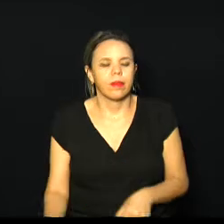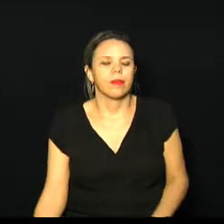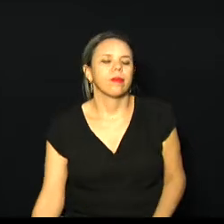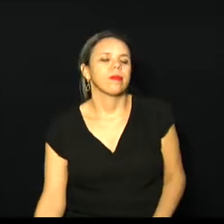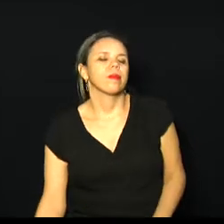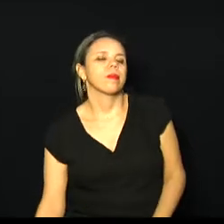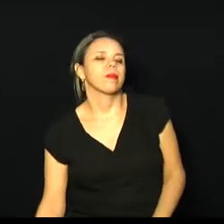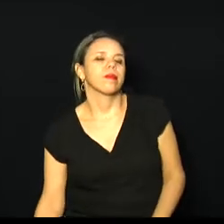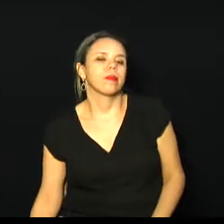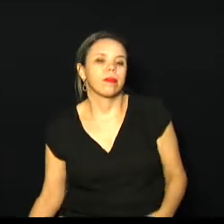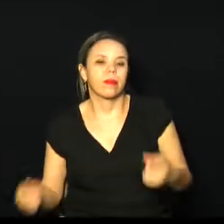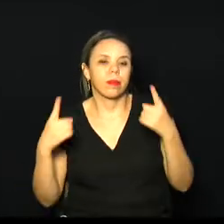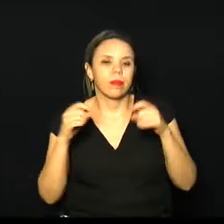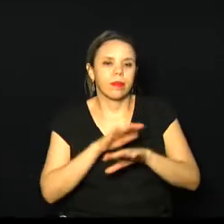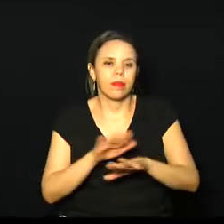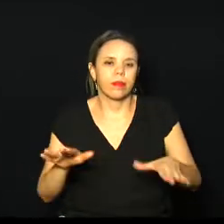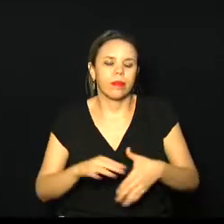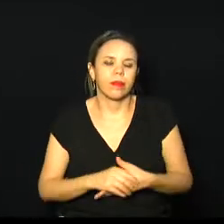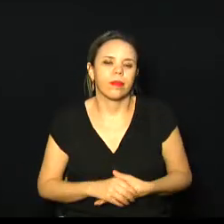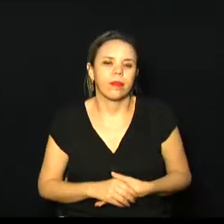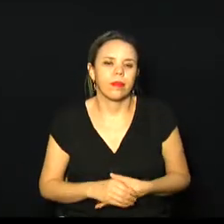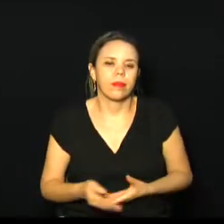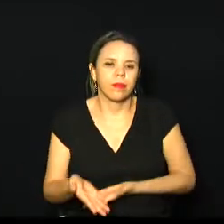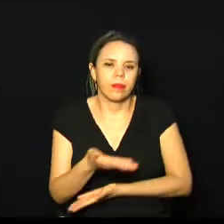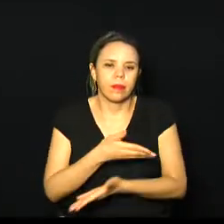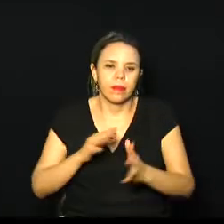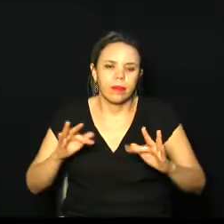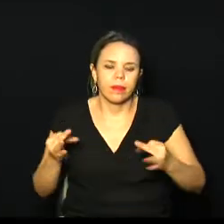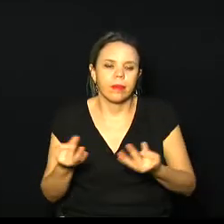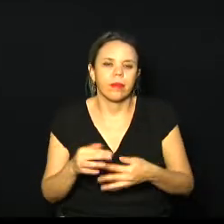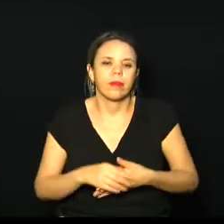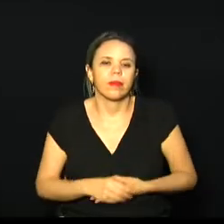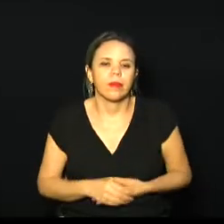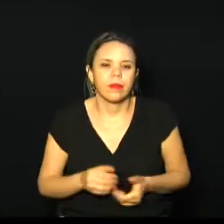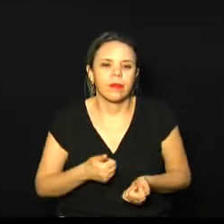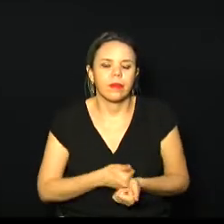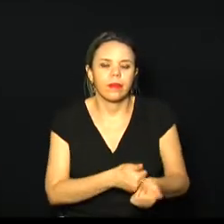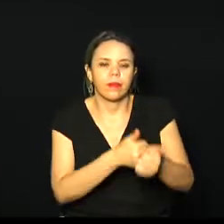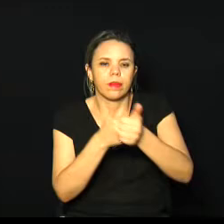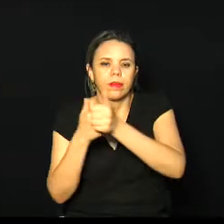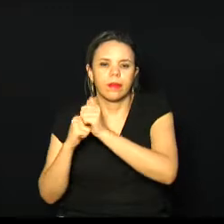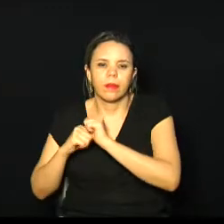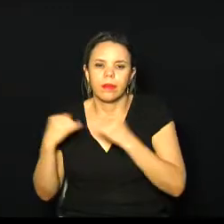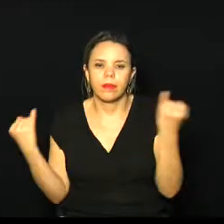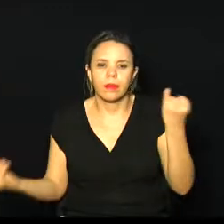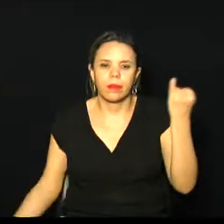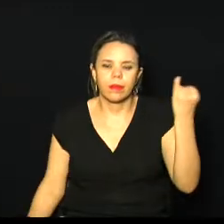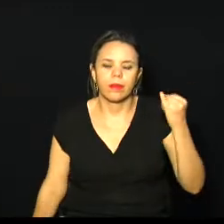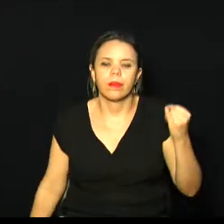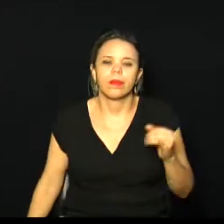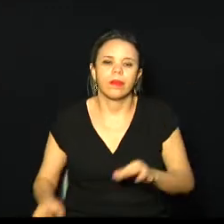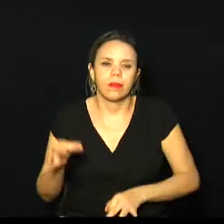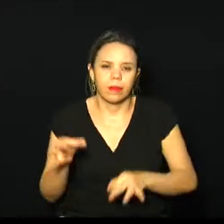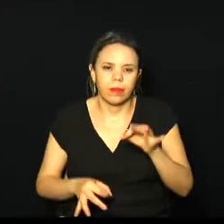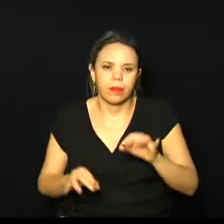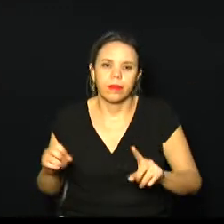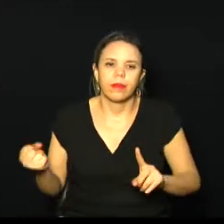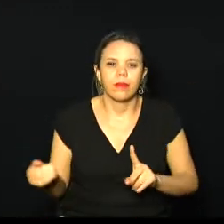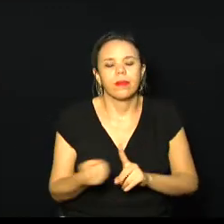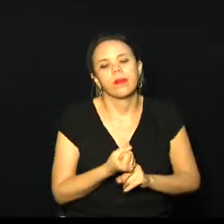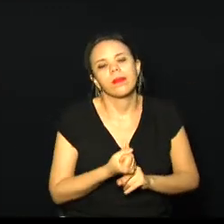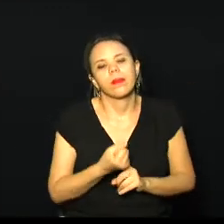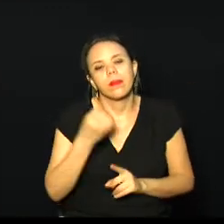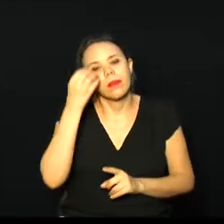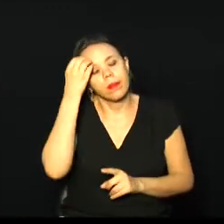que a violência seja cessada e haja harmonia na família. E o acompanhamento humanizado é importante, não só no jurídico, mas social,